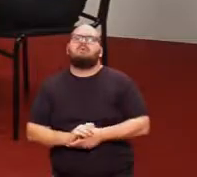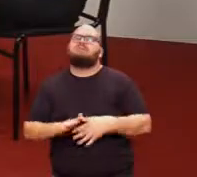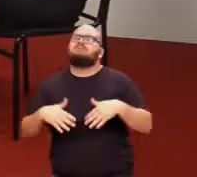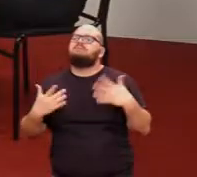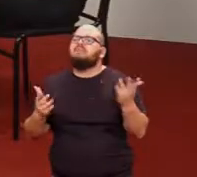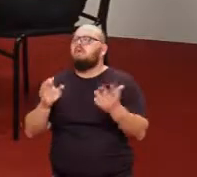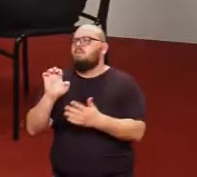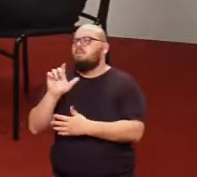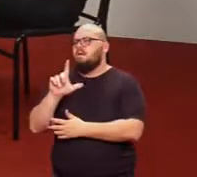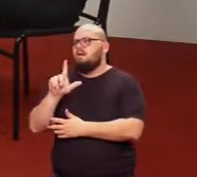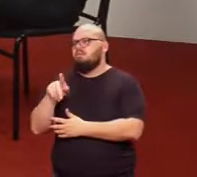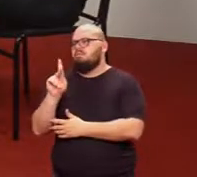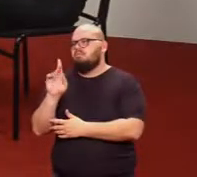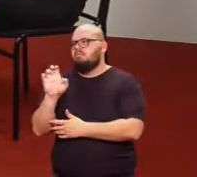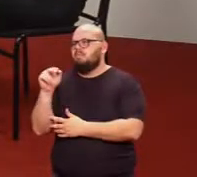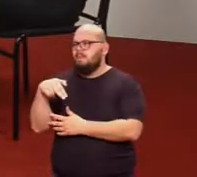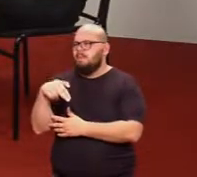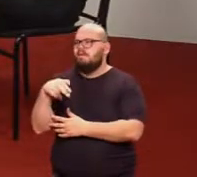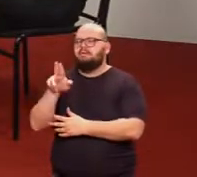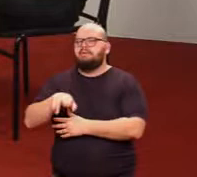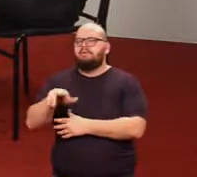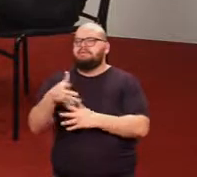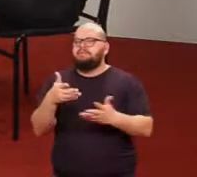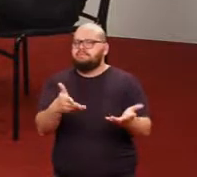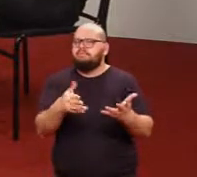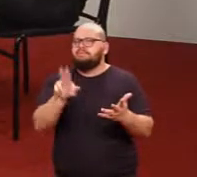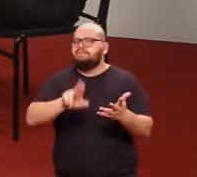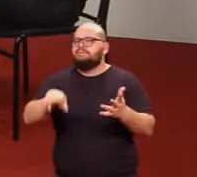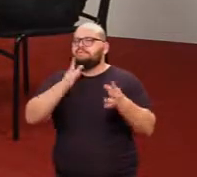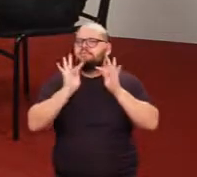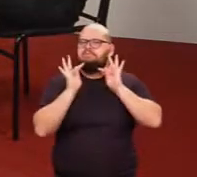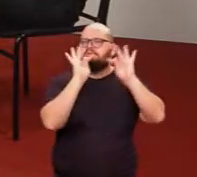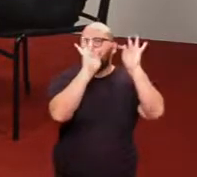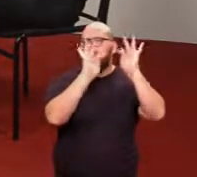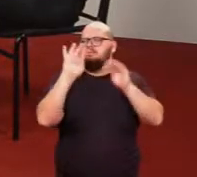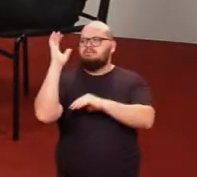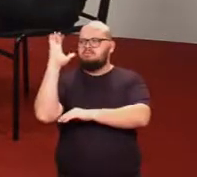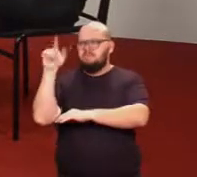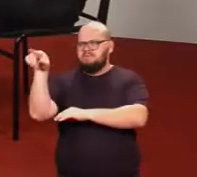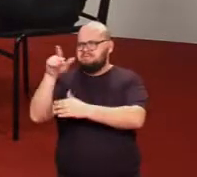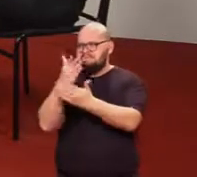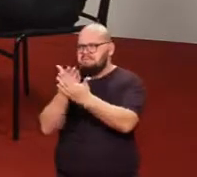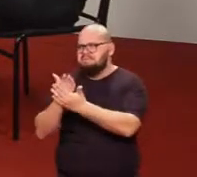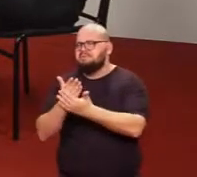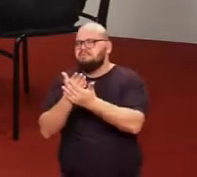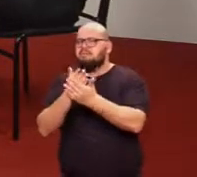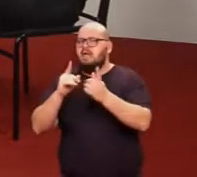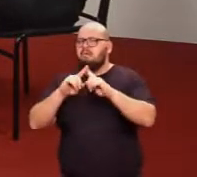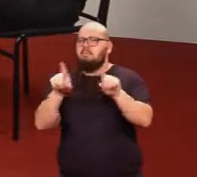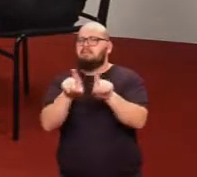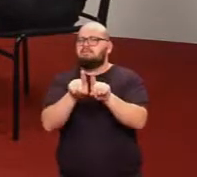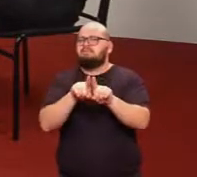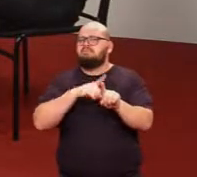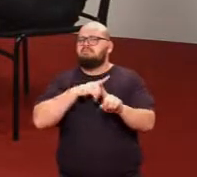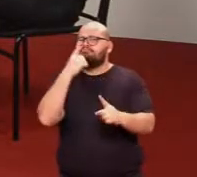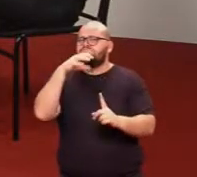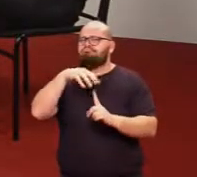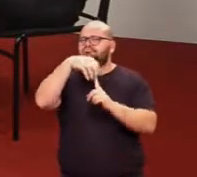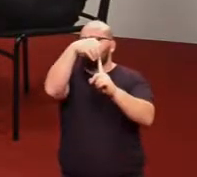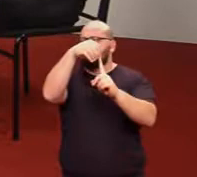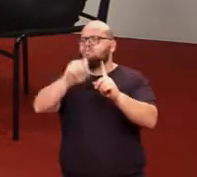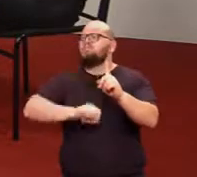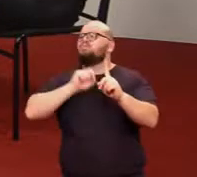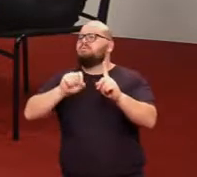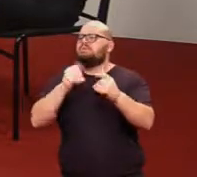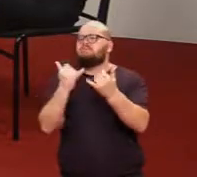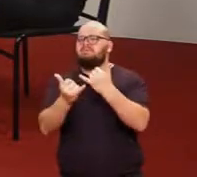preenchedores. Professora Eldrin, ok, tudo isso aí ajuda e resolve, segundo a técnica, a ciência que vocês